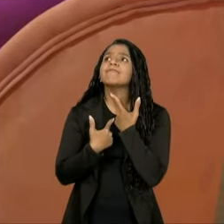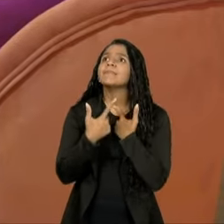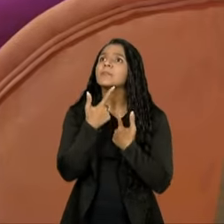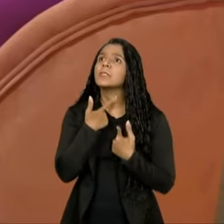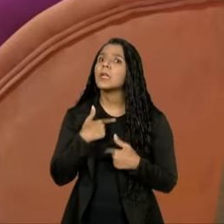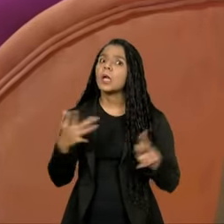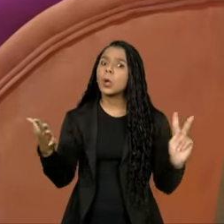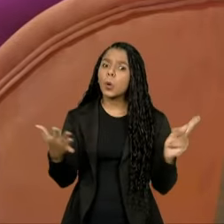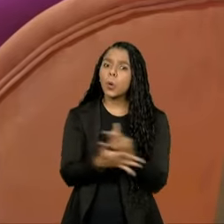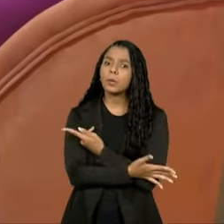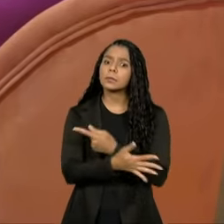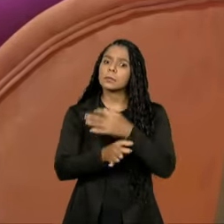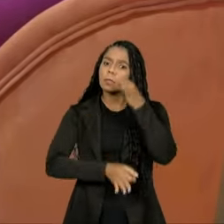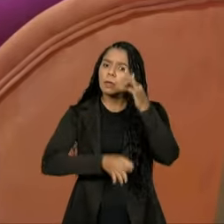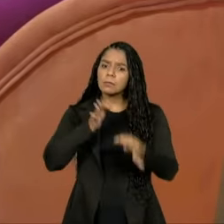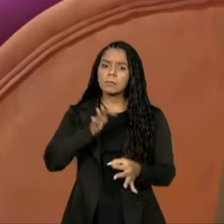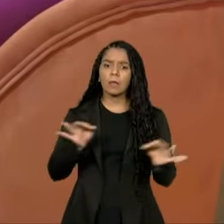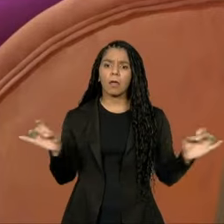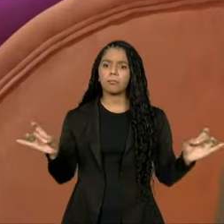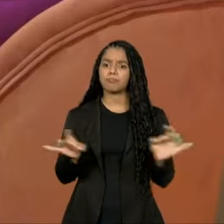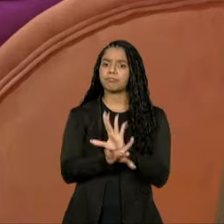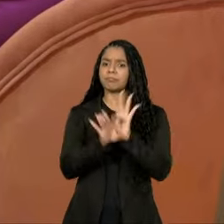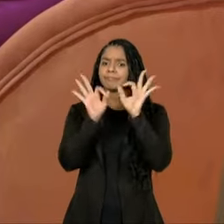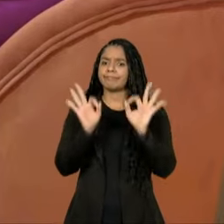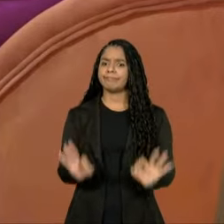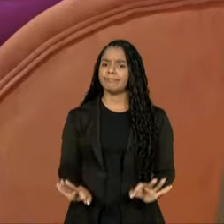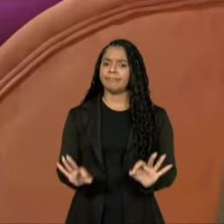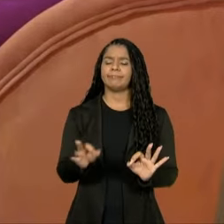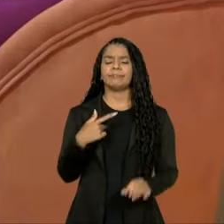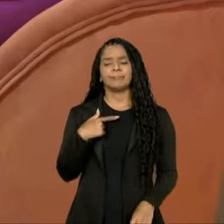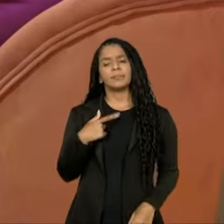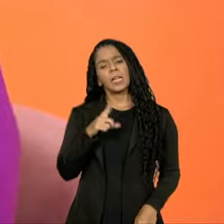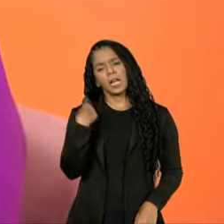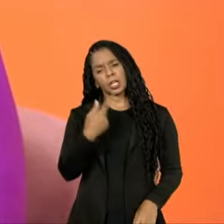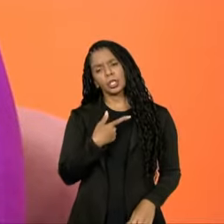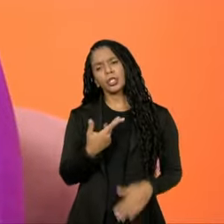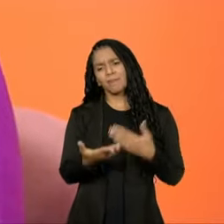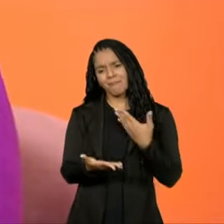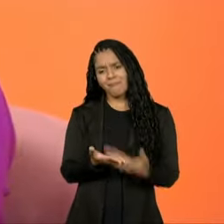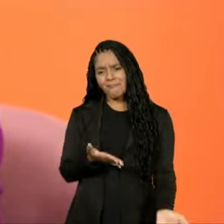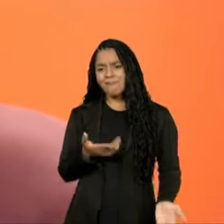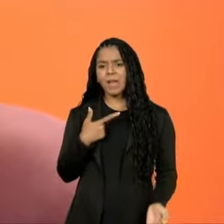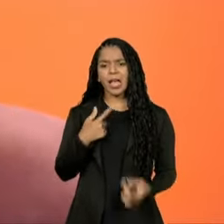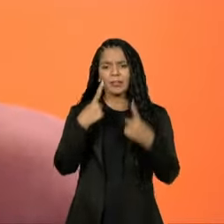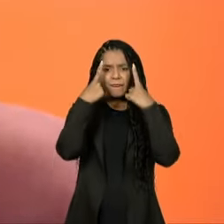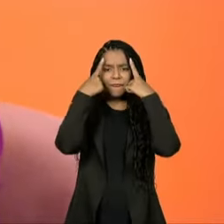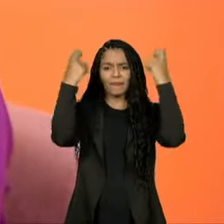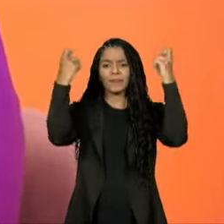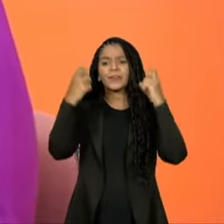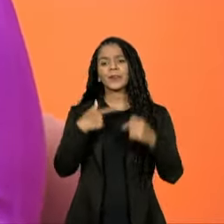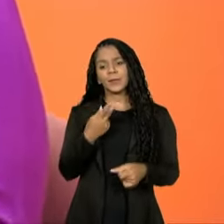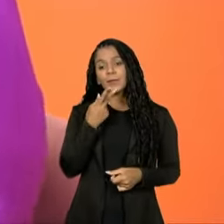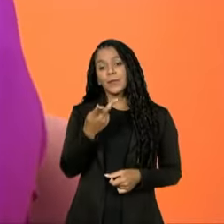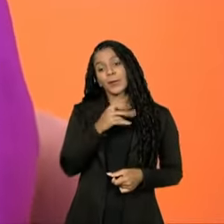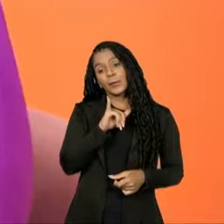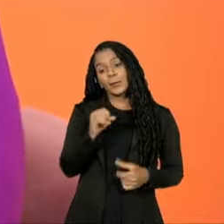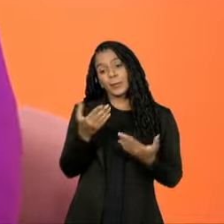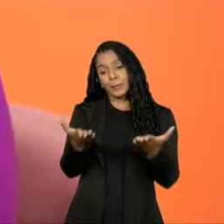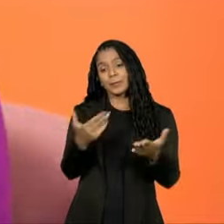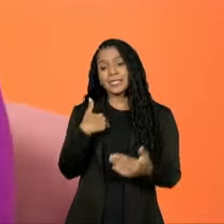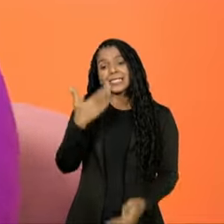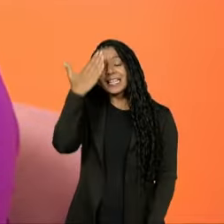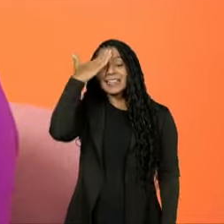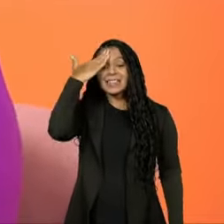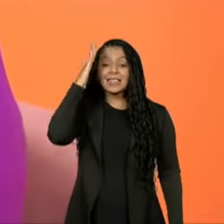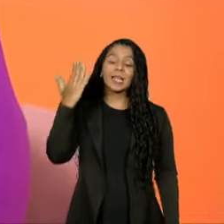todo. Porque é inevitável a gente que lida com perdas, especialmente com perdas violentas, eu falando isso para você, você entende?